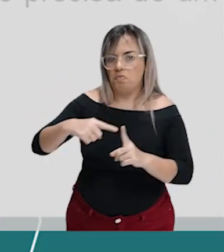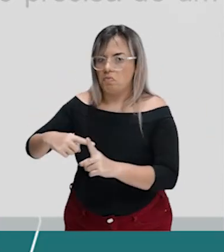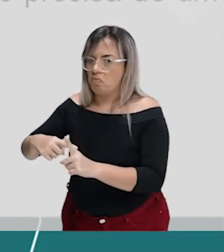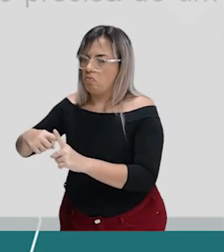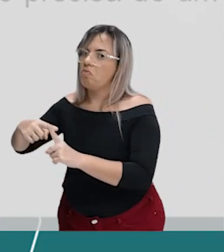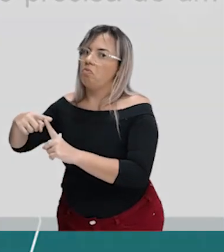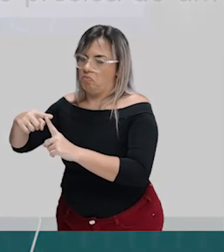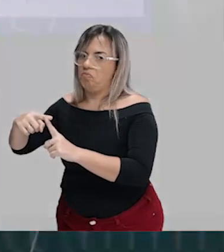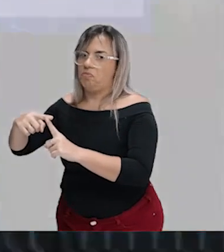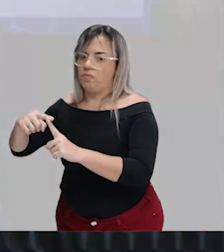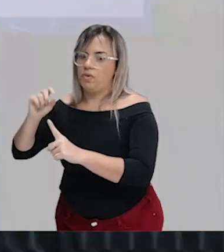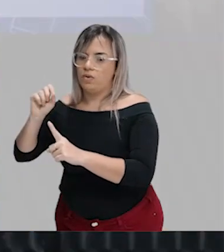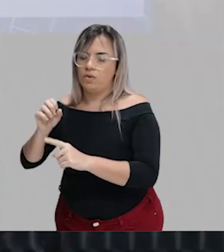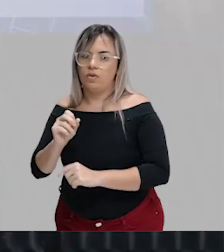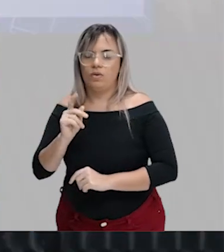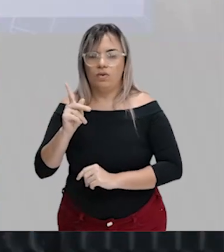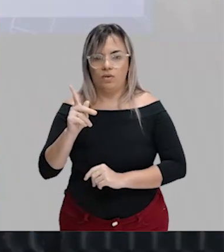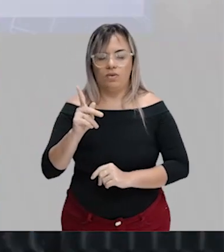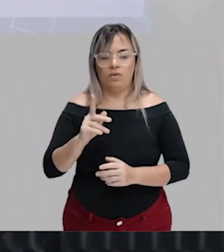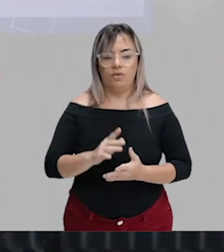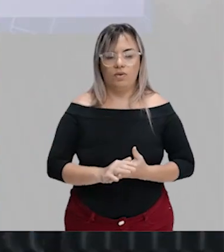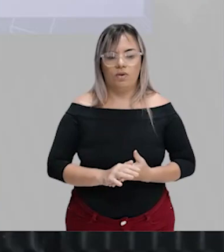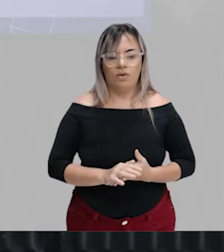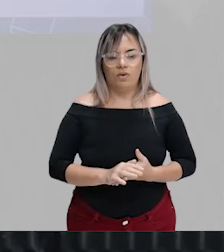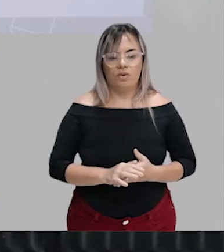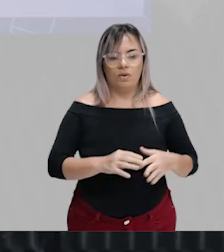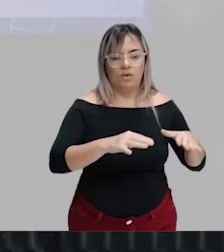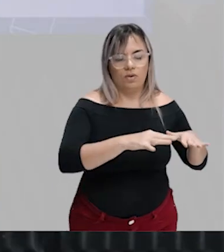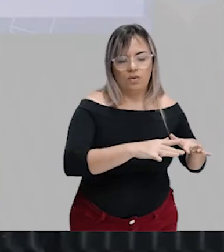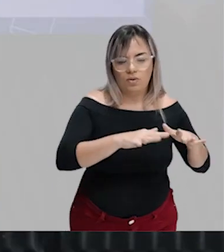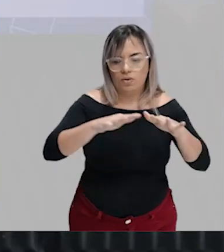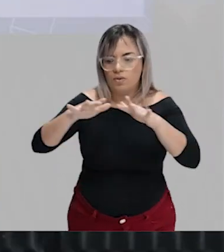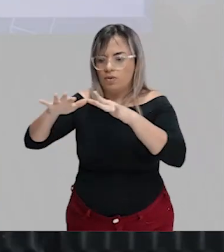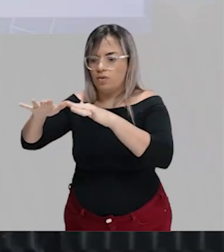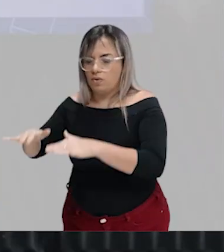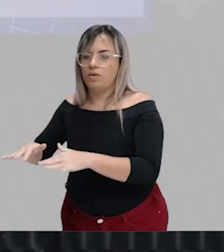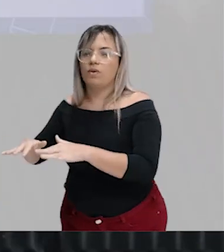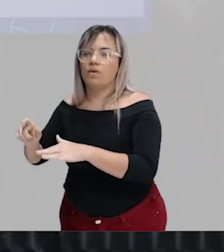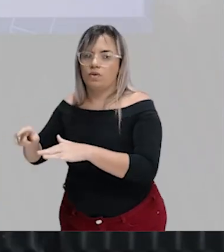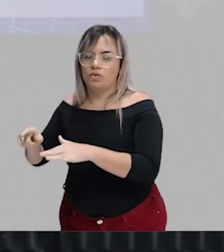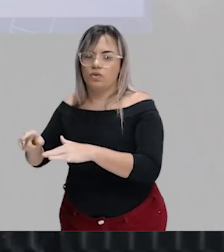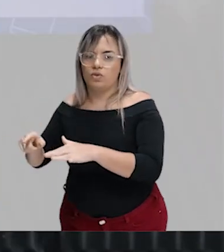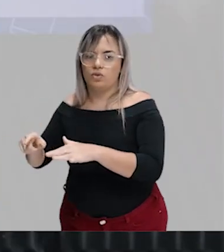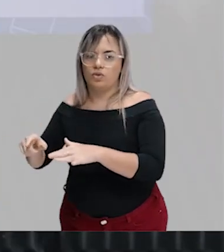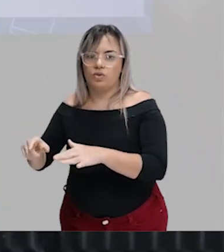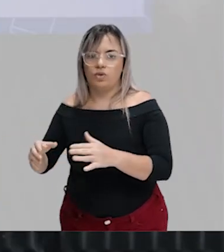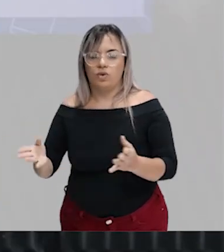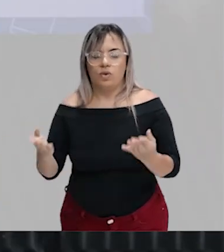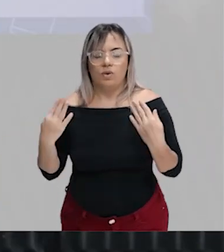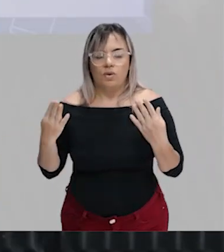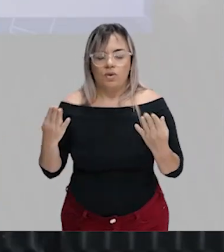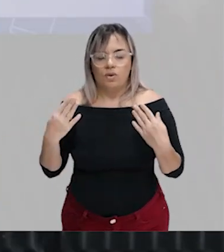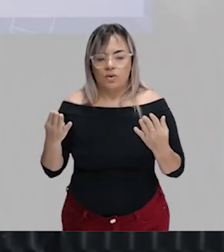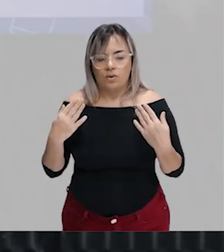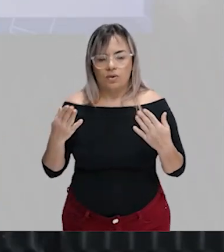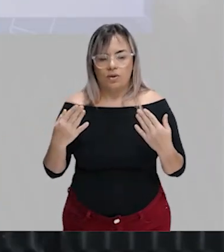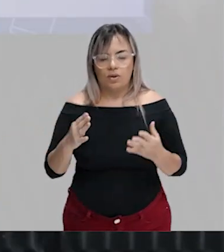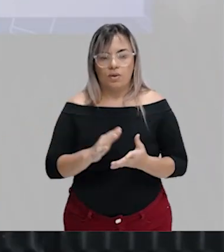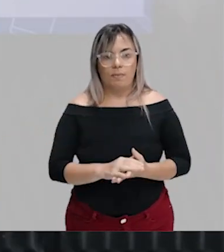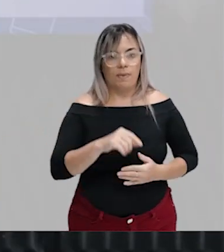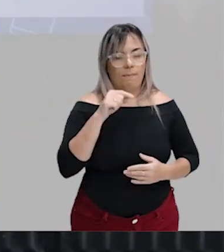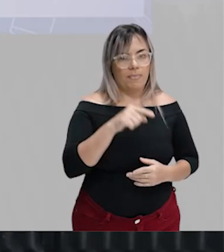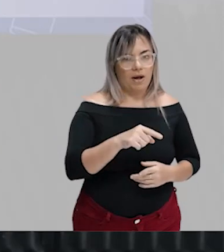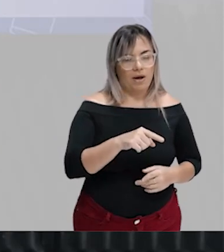corpos. Ok? Então, com isso, tem um fluxo ali espontâneo de calor da fonte de maior temperatura